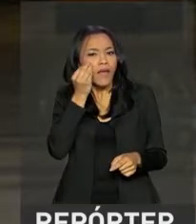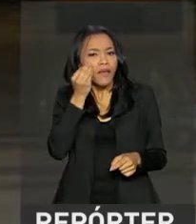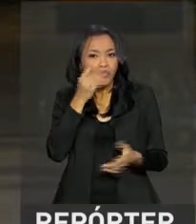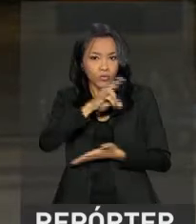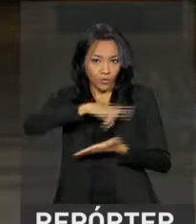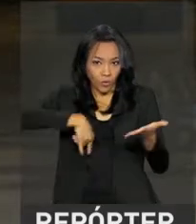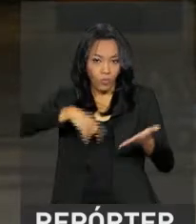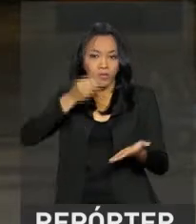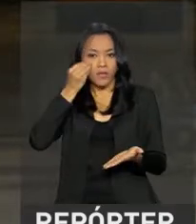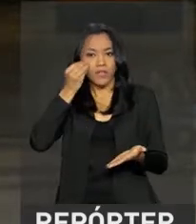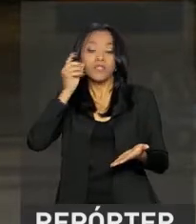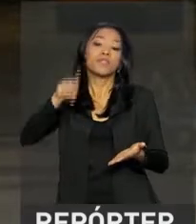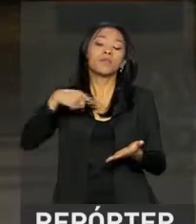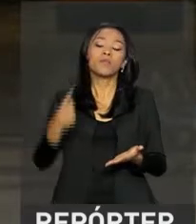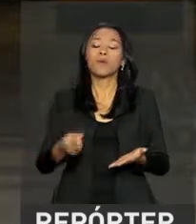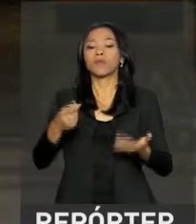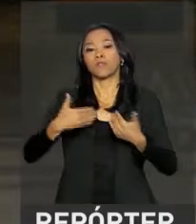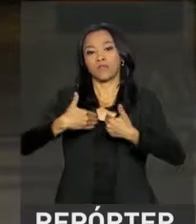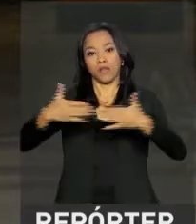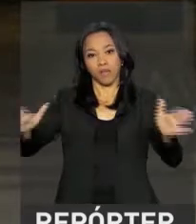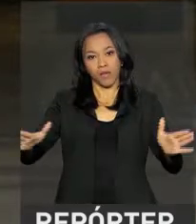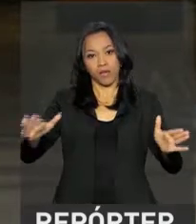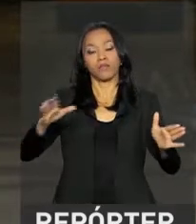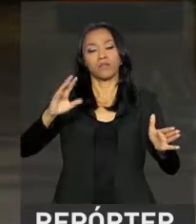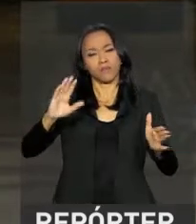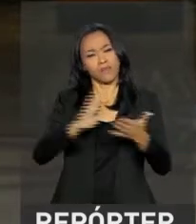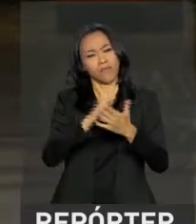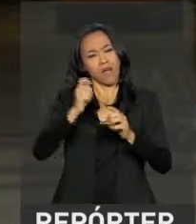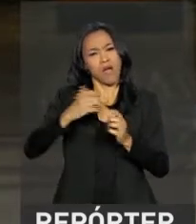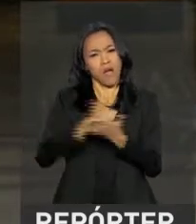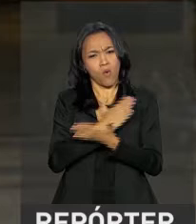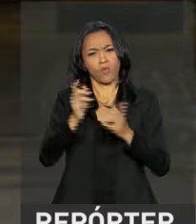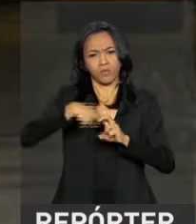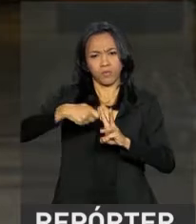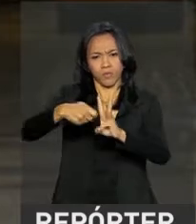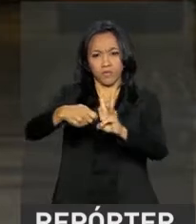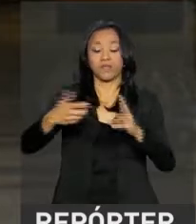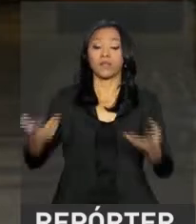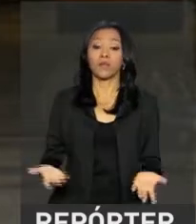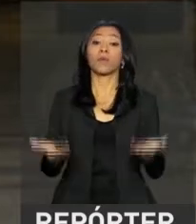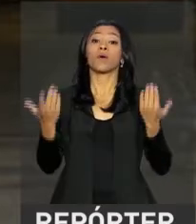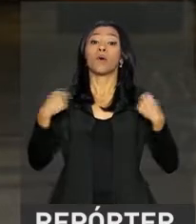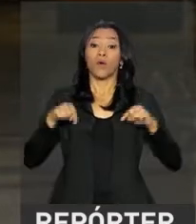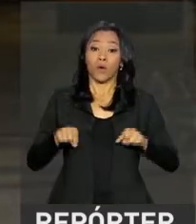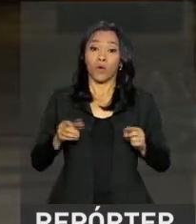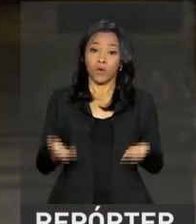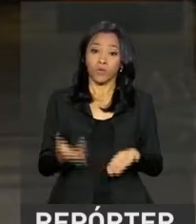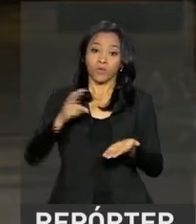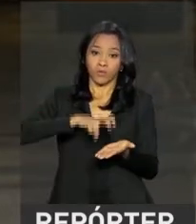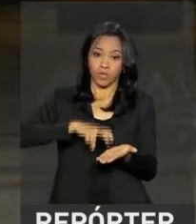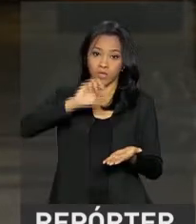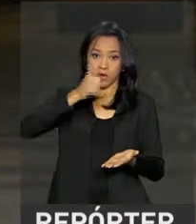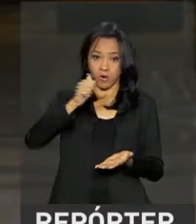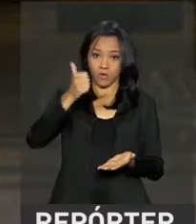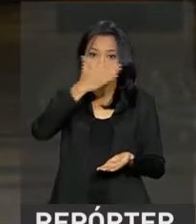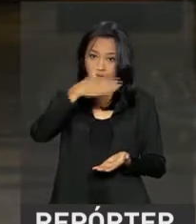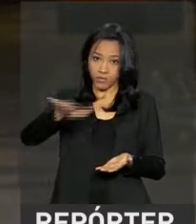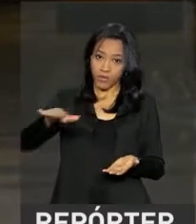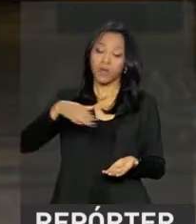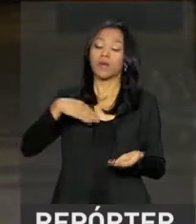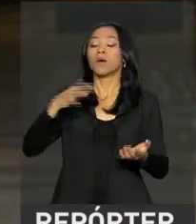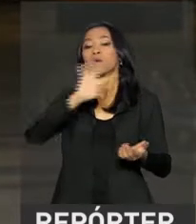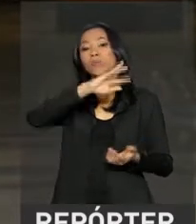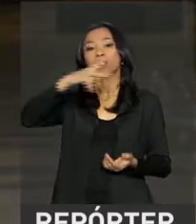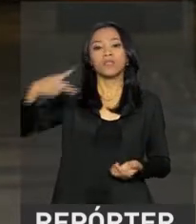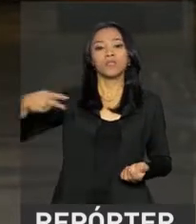para a população em alguns meses bom e ainda nesta manhã às onze e meia o presidente michel temer recebe o